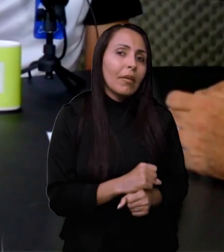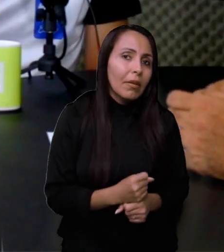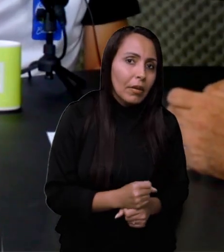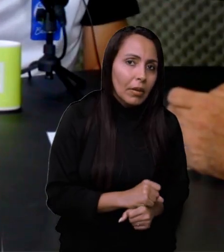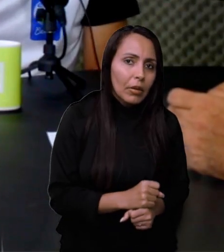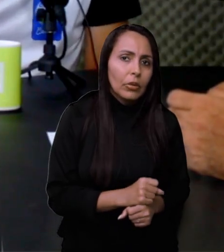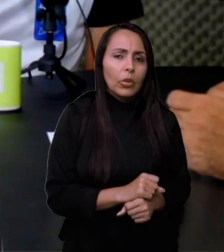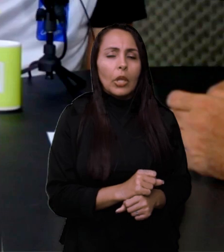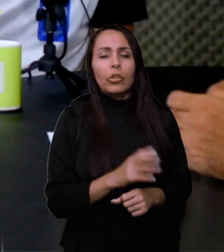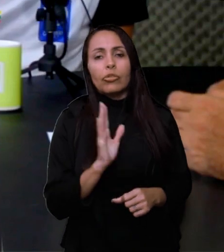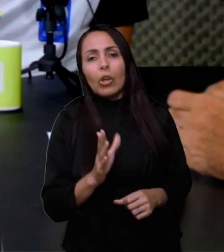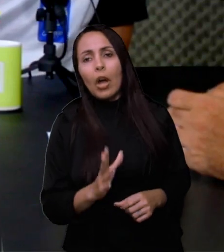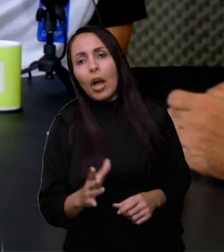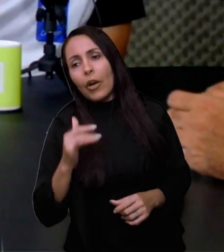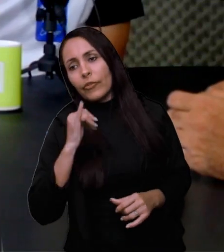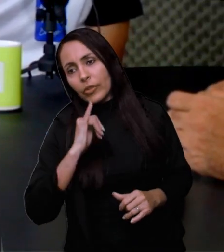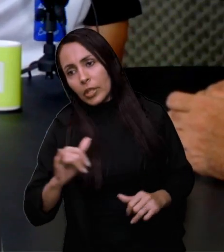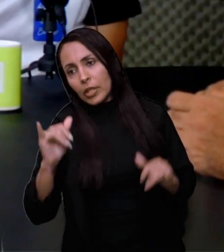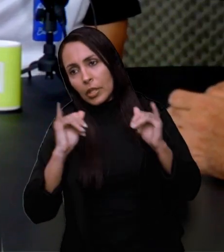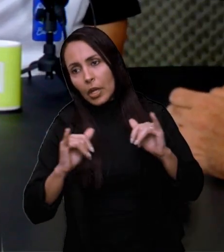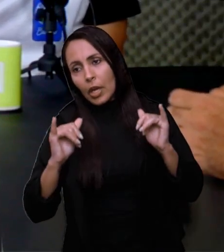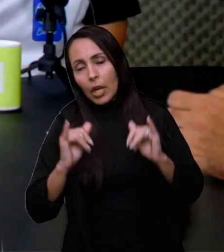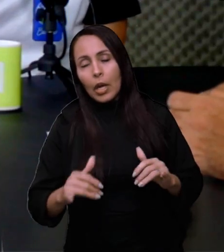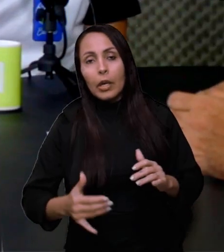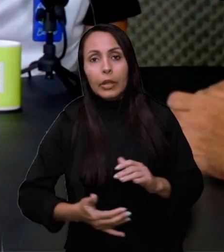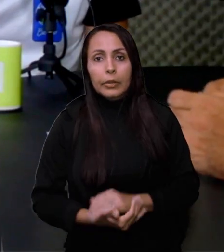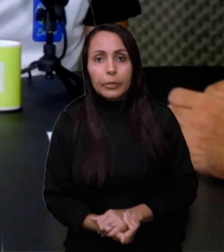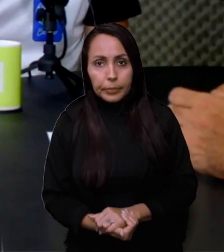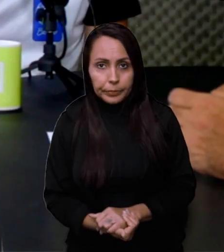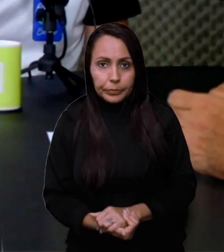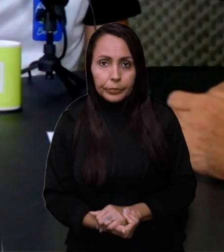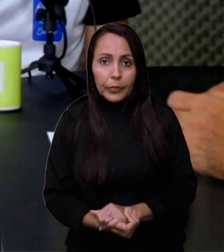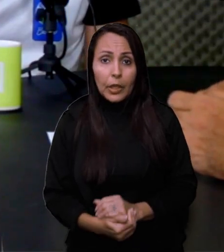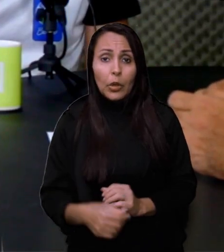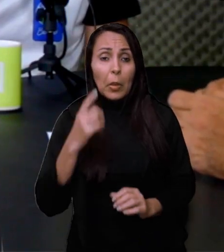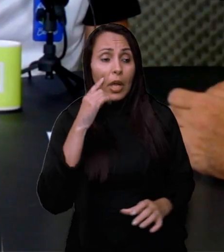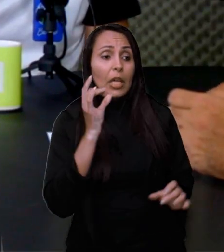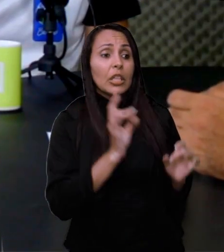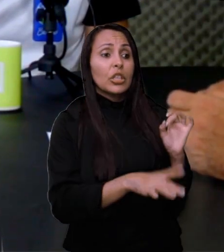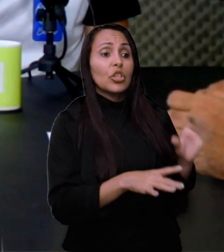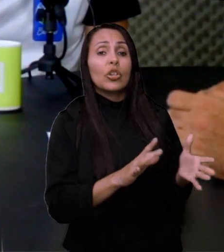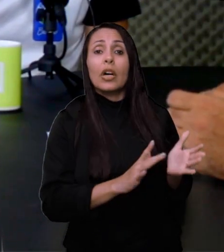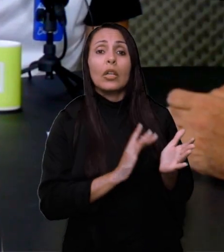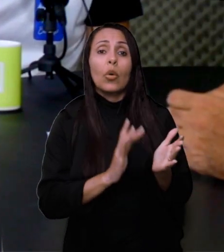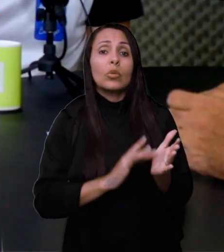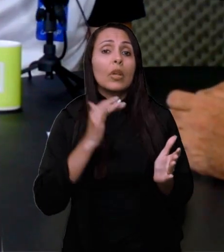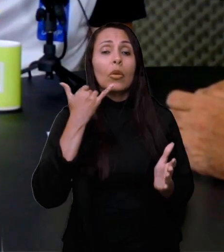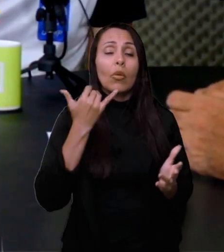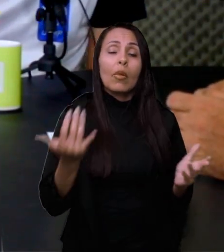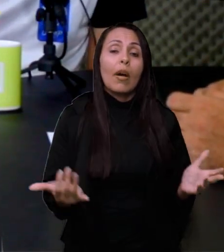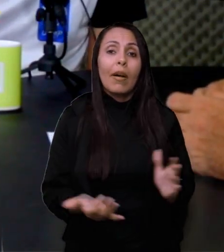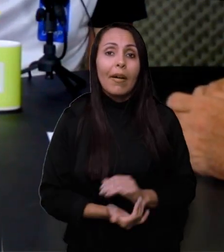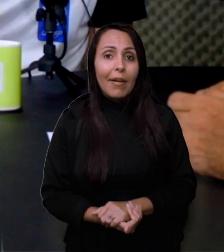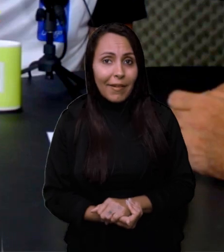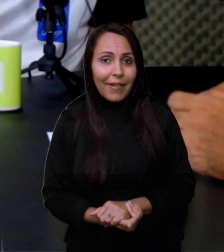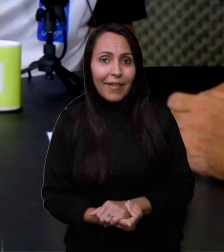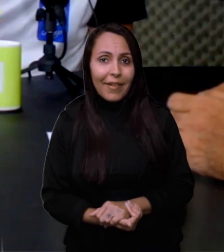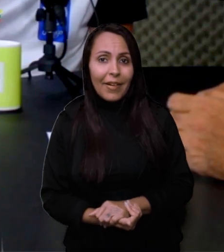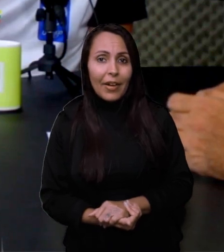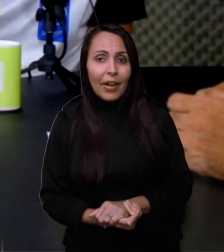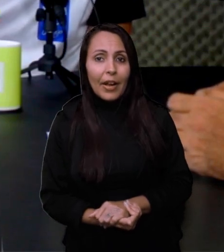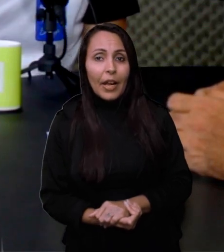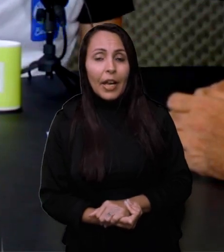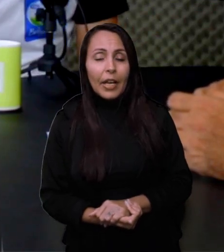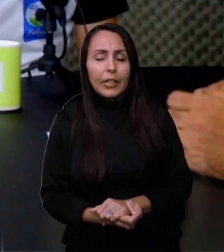os anos, não precisa nem de um ano não, todo mês tem um celular novo sendo lançado. E como é que a gente descarta o nosso celular? Sim. Né? Todo ano muita